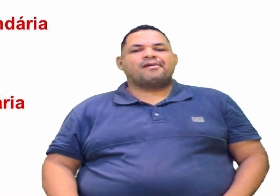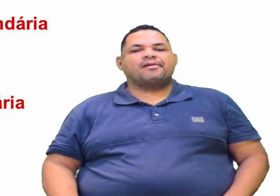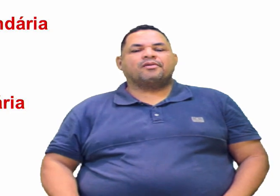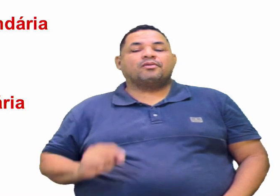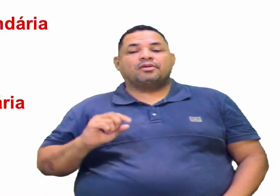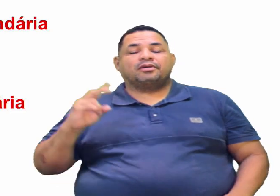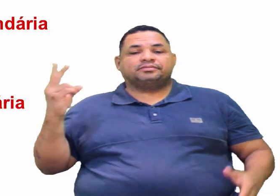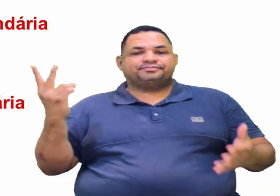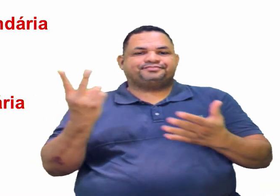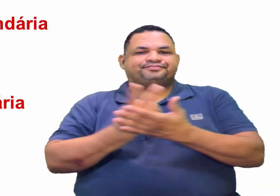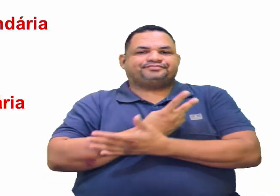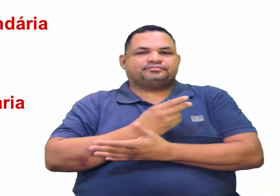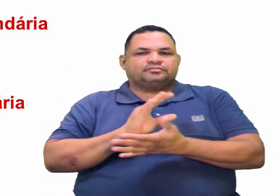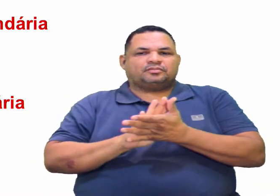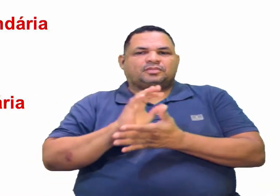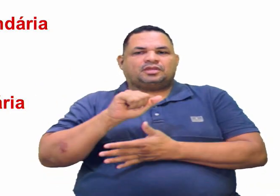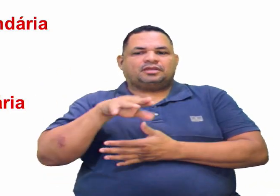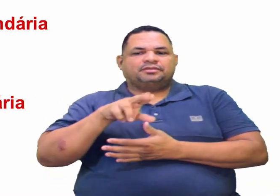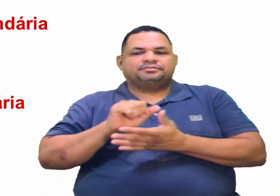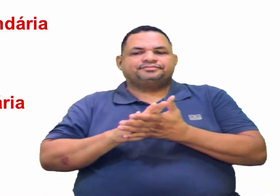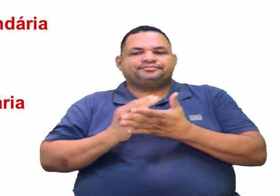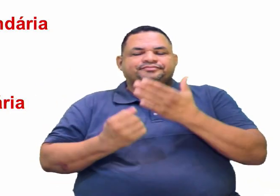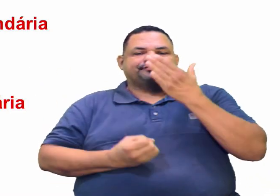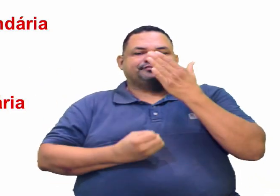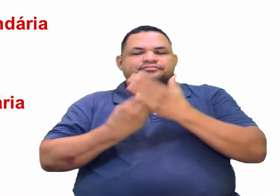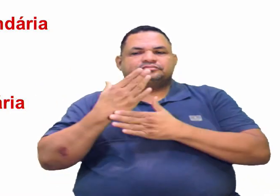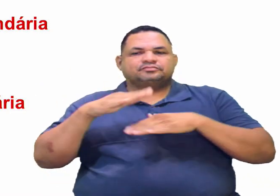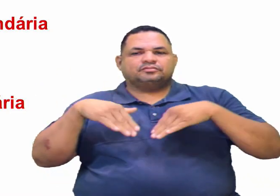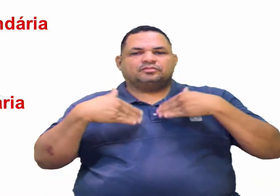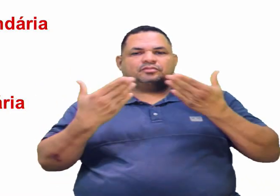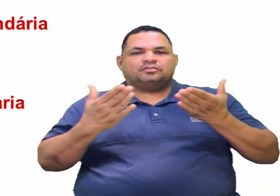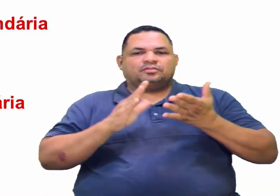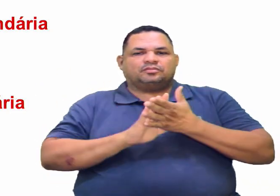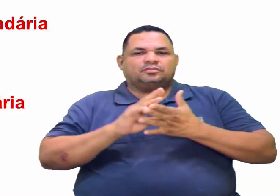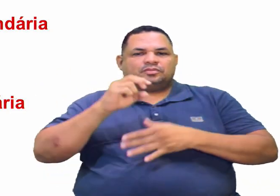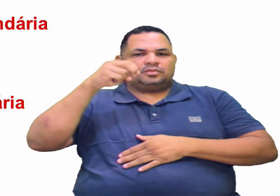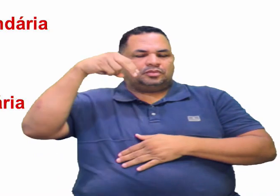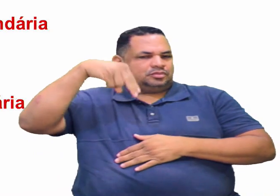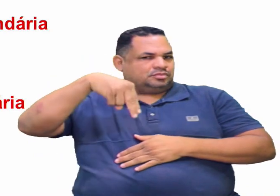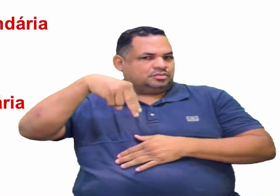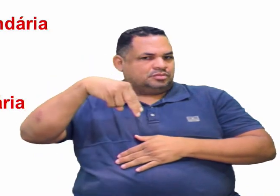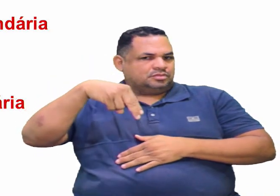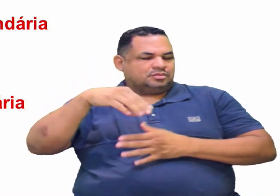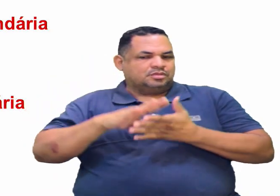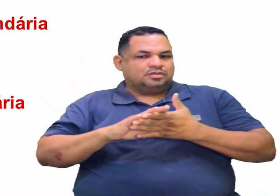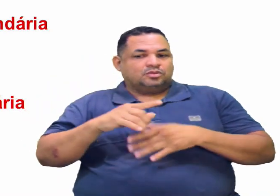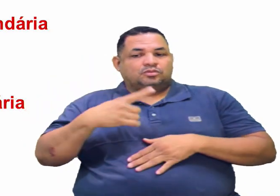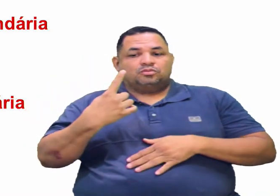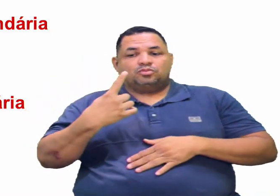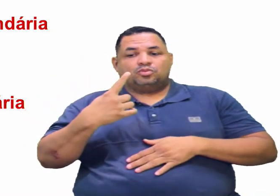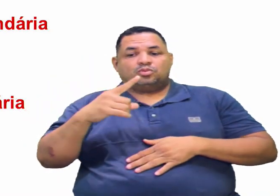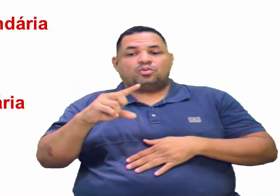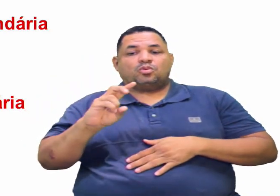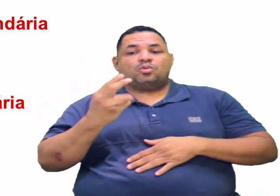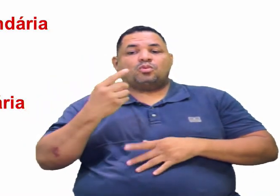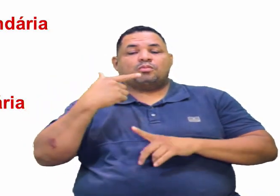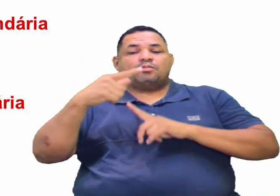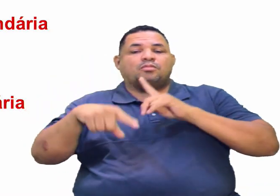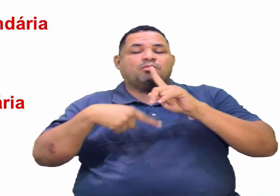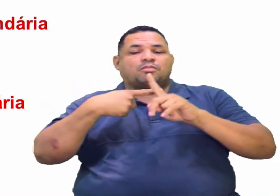que acontece? As aminas elas vão surgir quando esses hidrogênios, um ou mais deles,